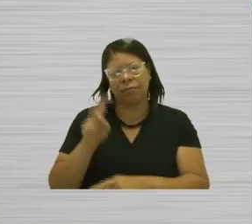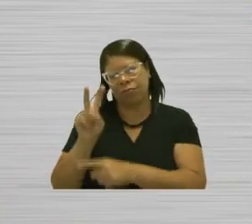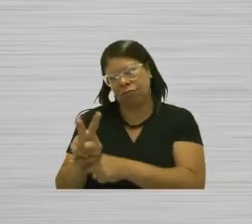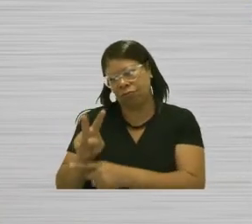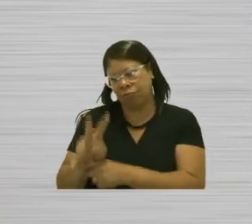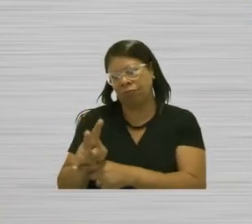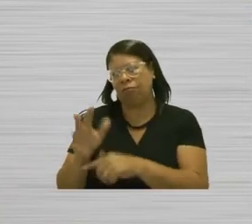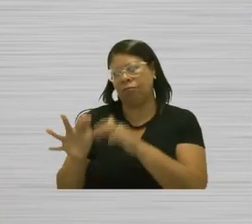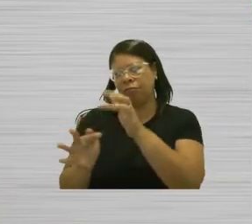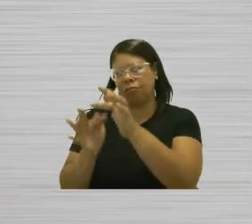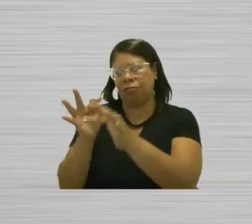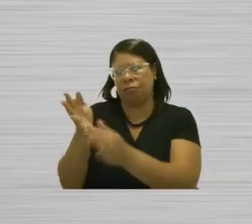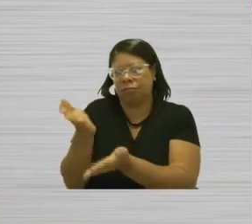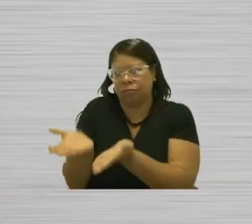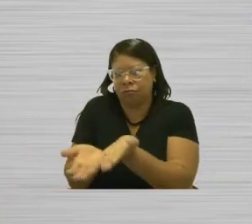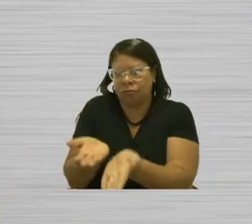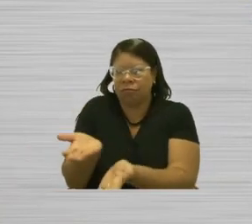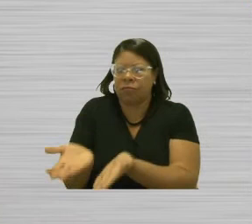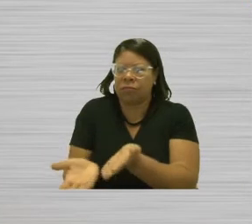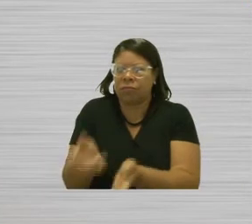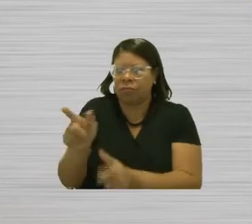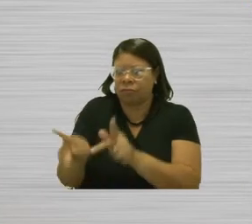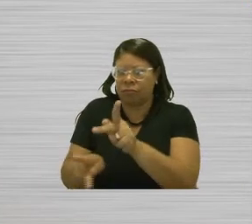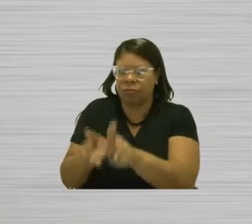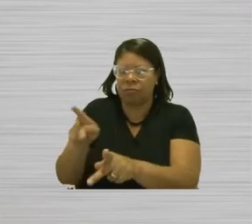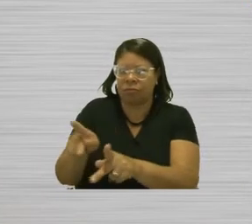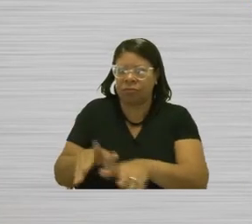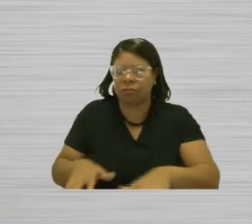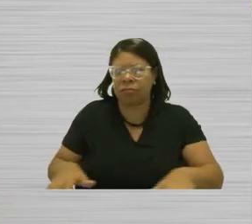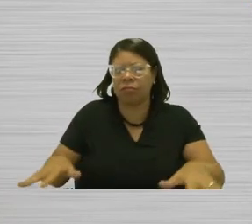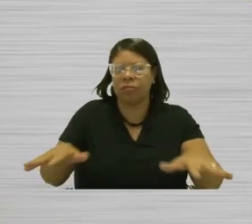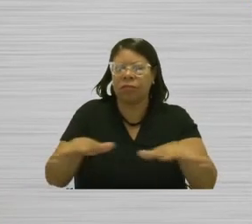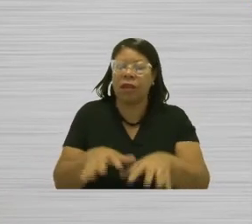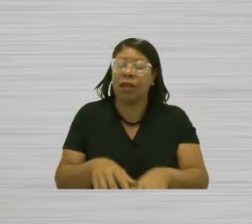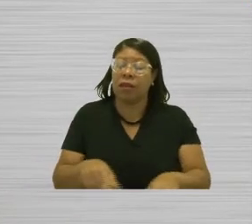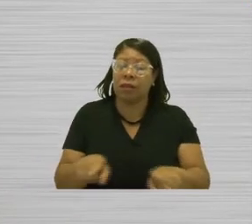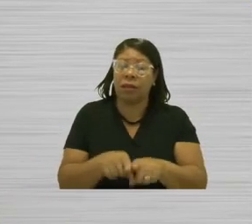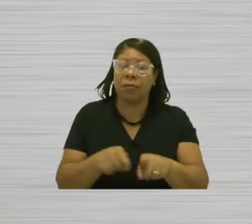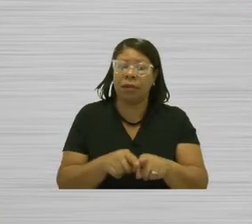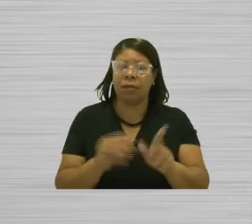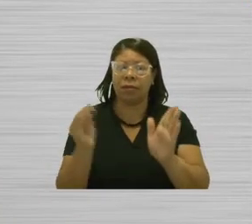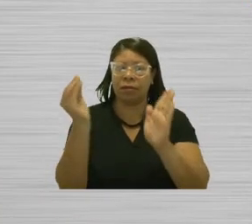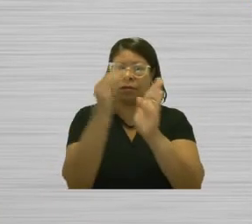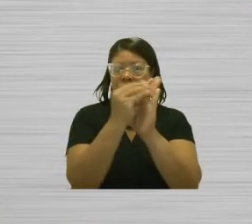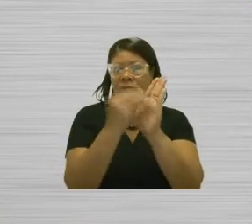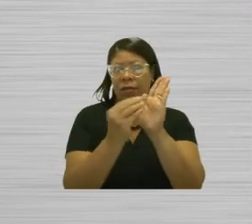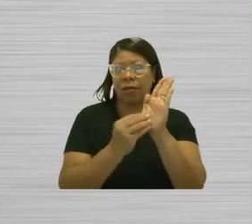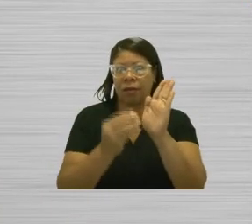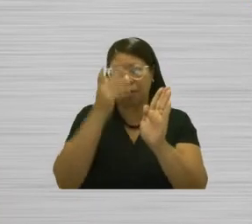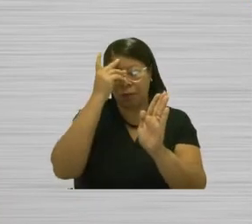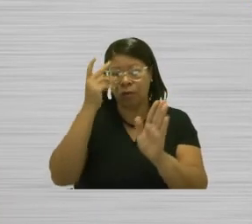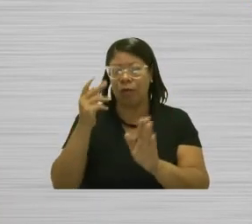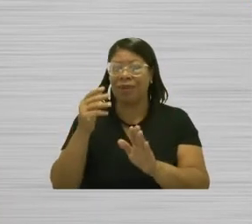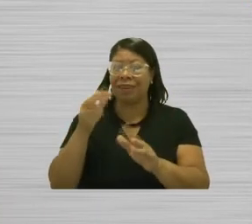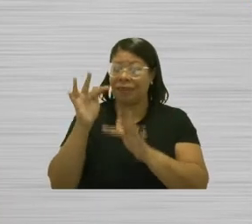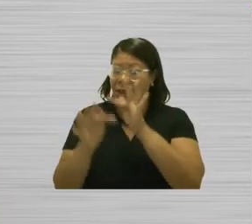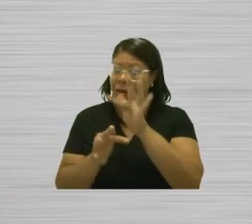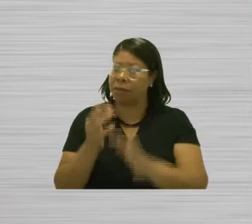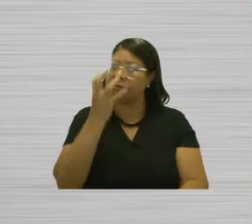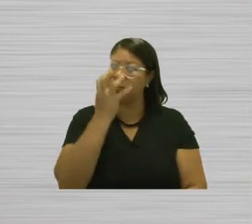monitorar o cuidado a estes usuários. A gente fez questão de colocar aqui os pacientes que são acompanhados. Uma média